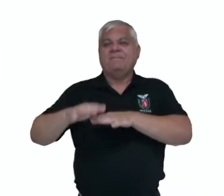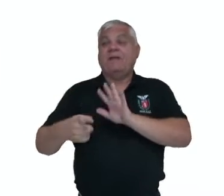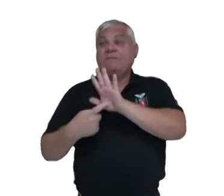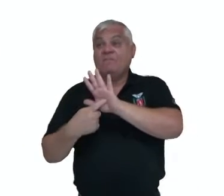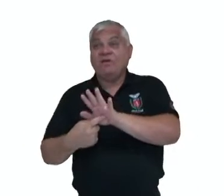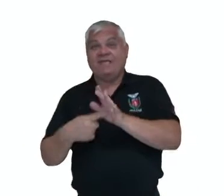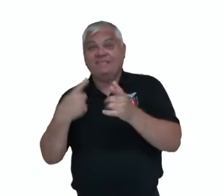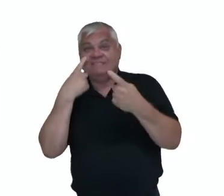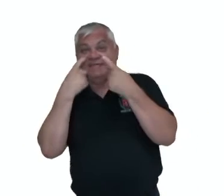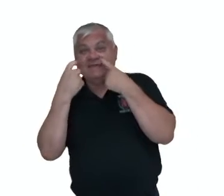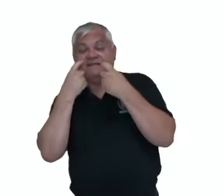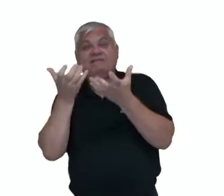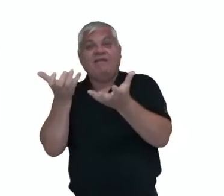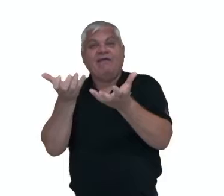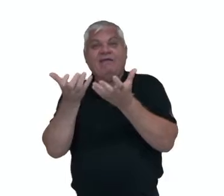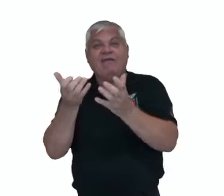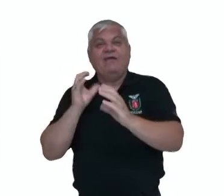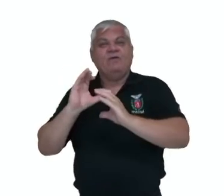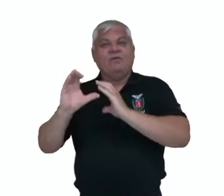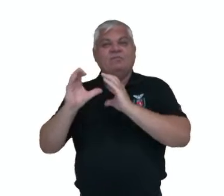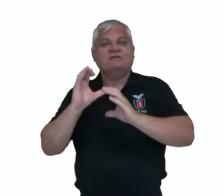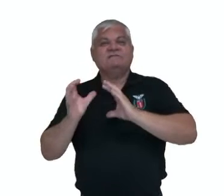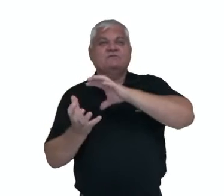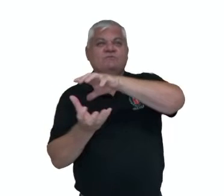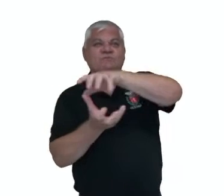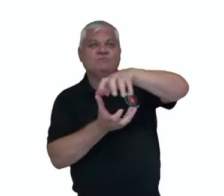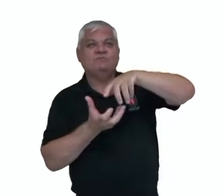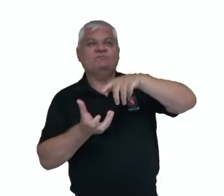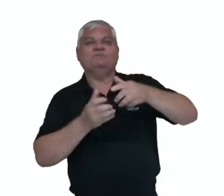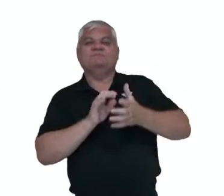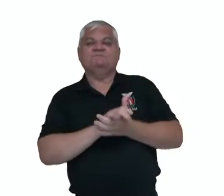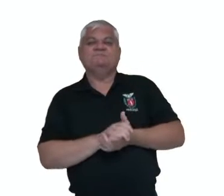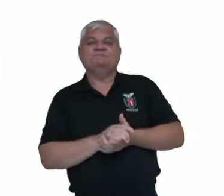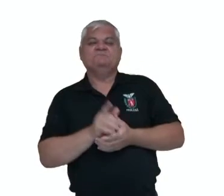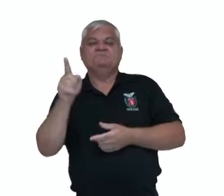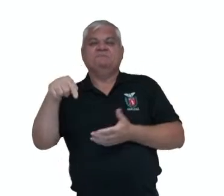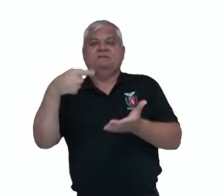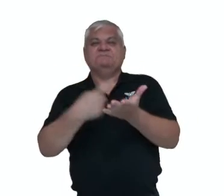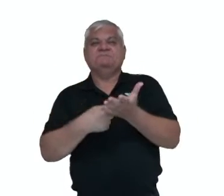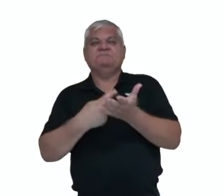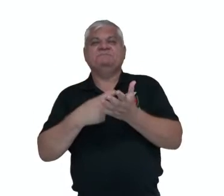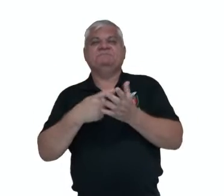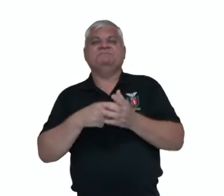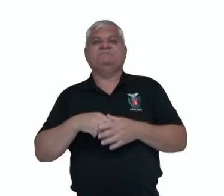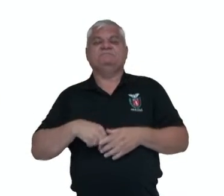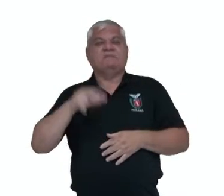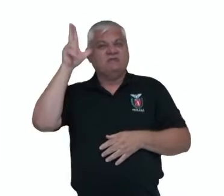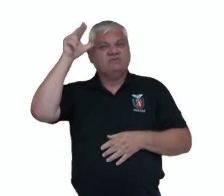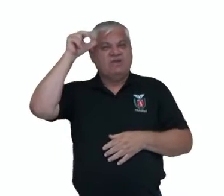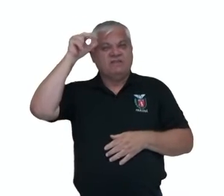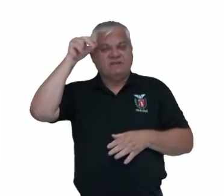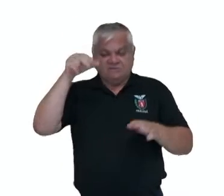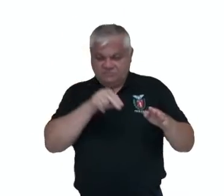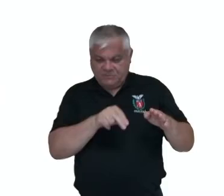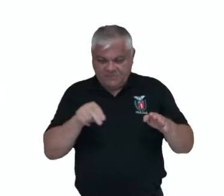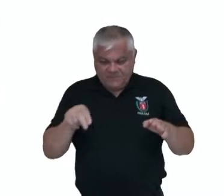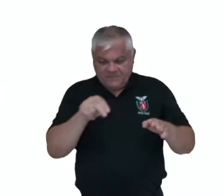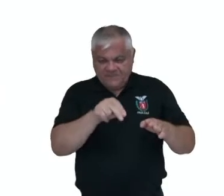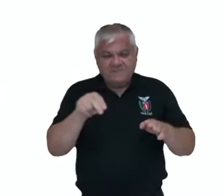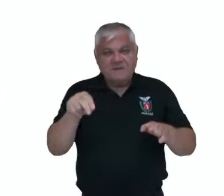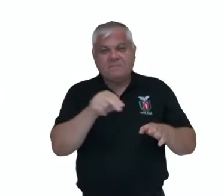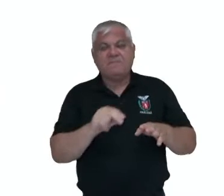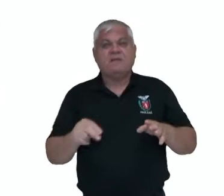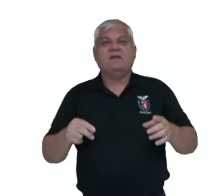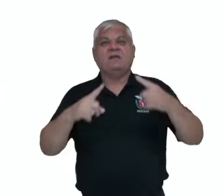unificasse formas de comunicação entre o mundo. Então, por exemplo, lá, eles, né, promoviam o xadrez, o jogo de xadrez, promoviam